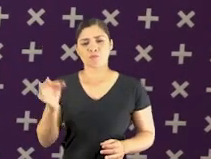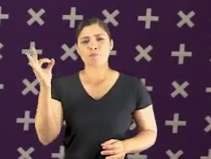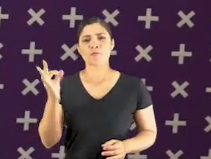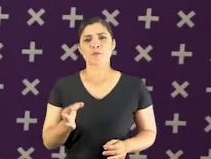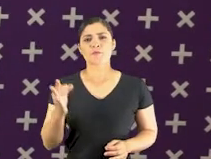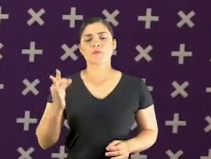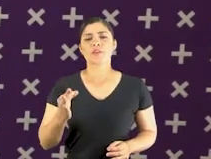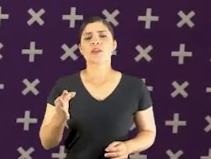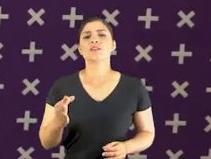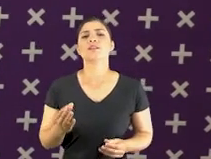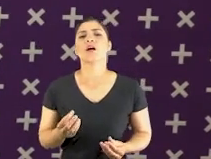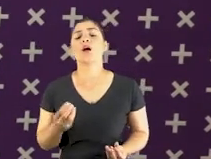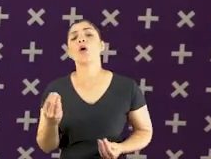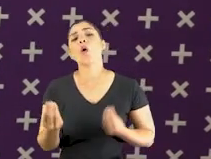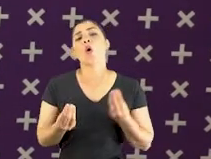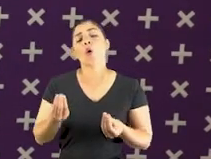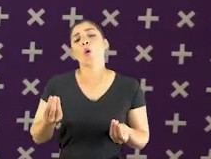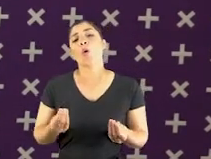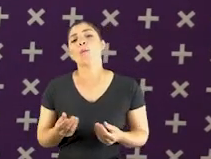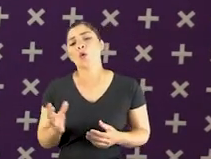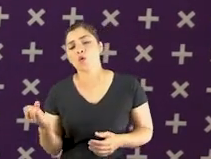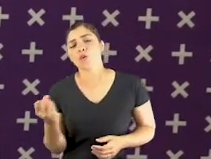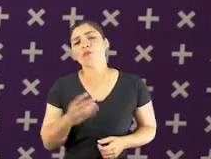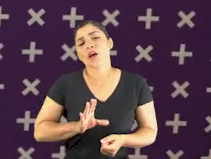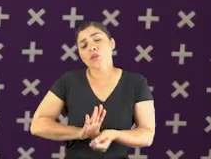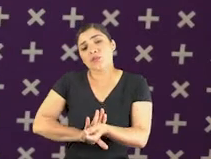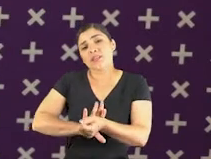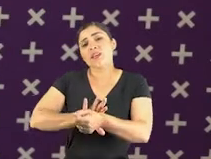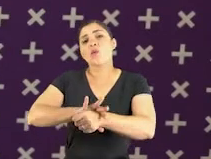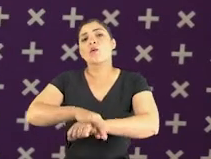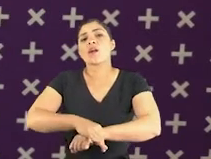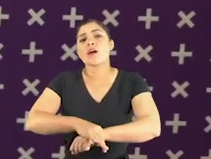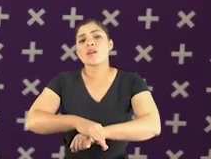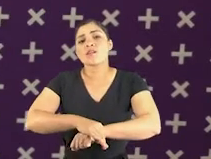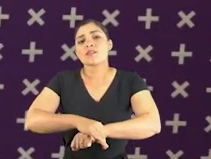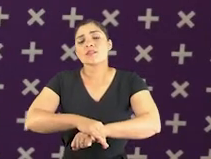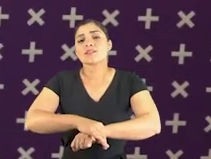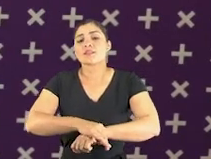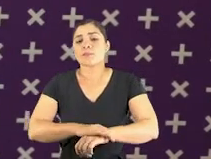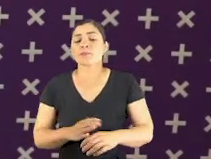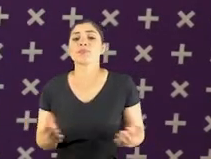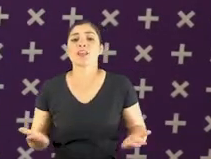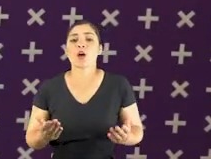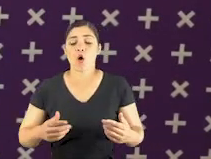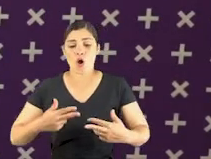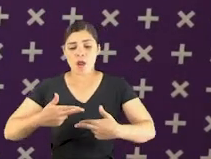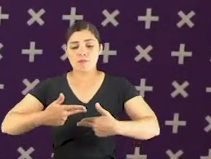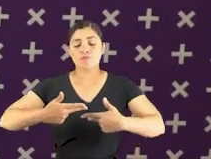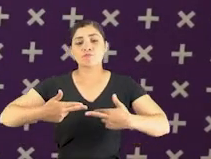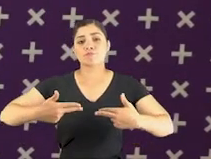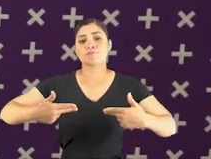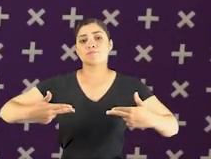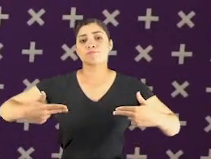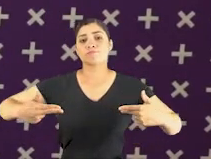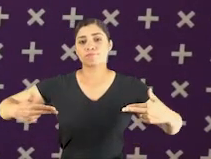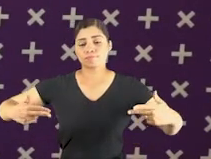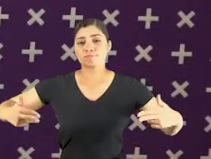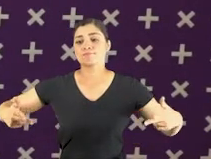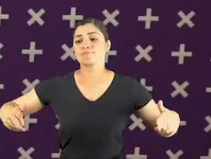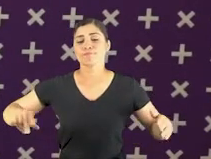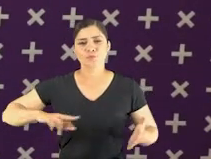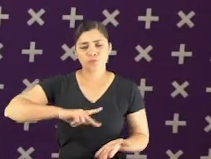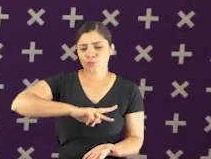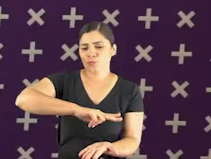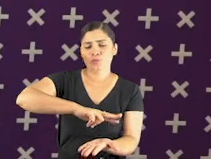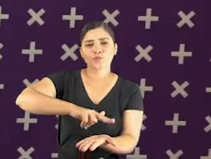tem condições de Inovar com uma certa segurança trazer para dentro desse o Pilar da Diva O que é diversidade